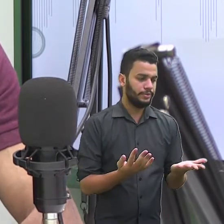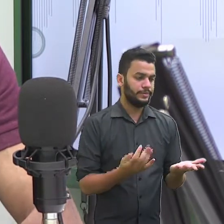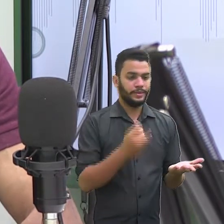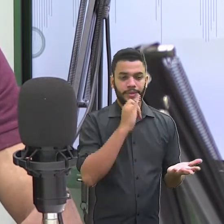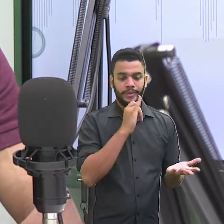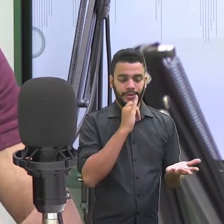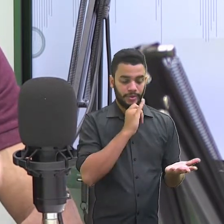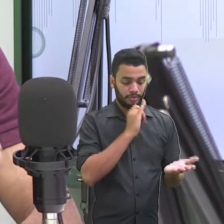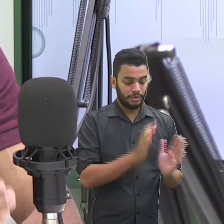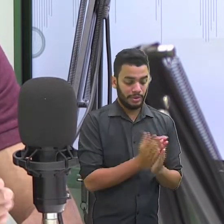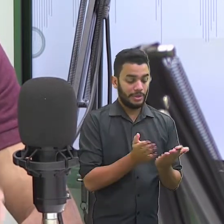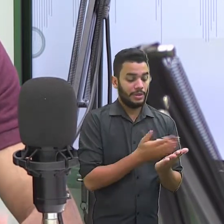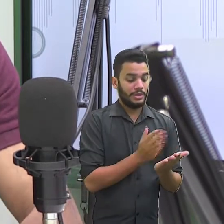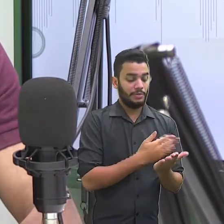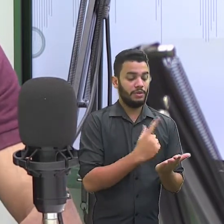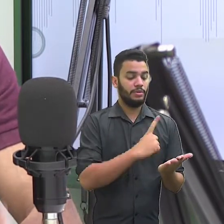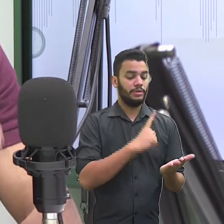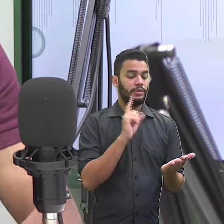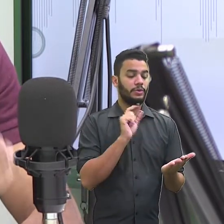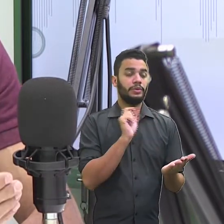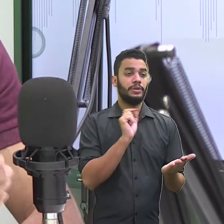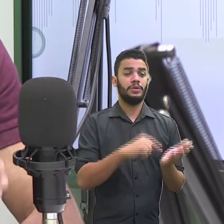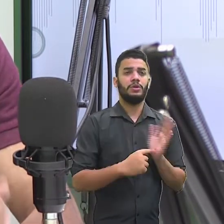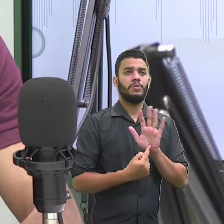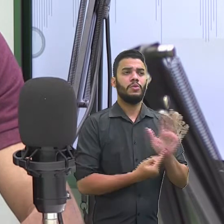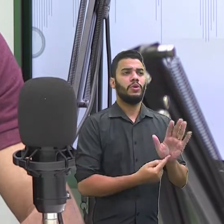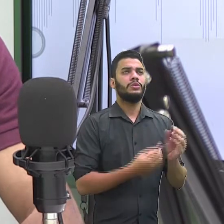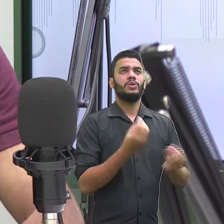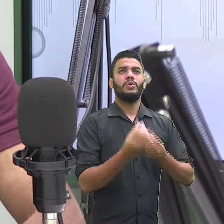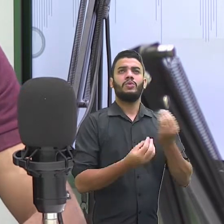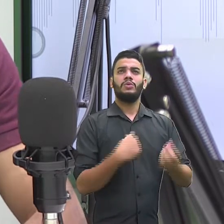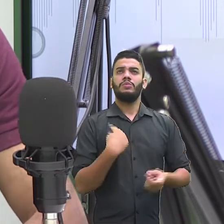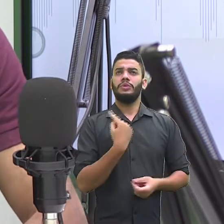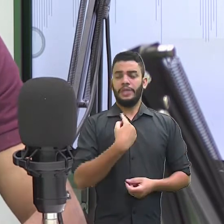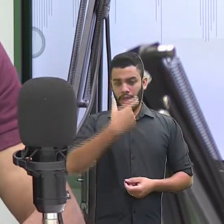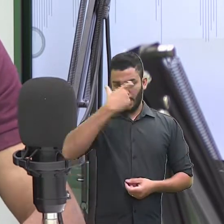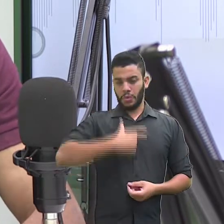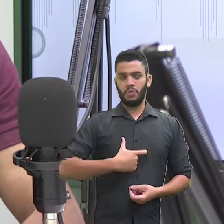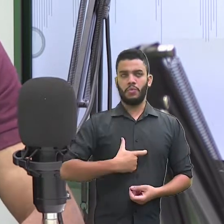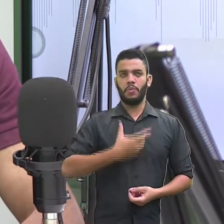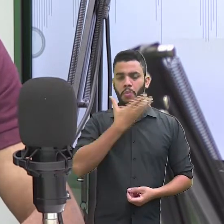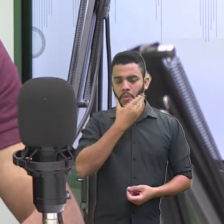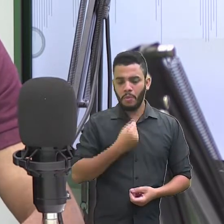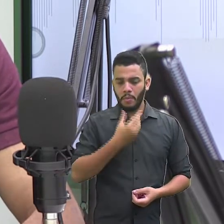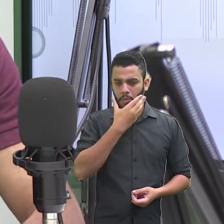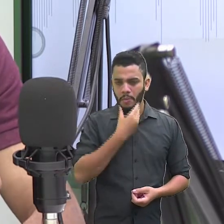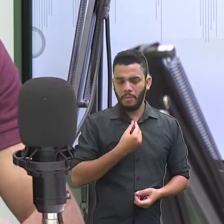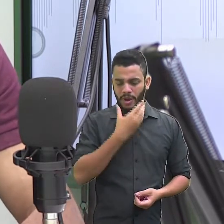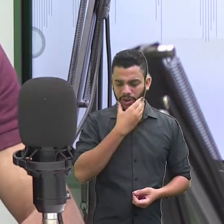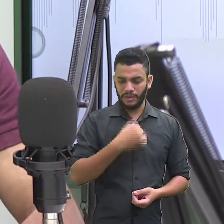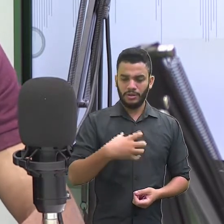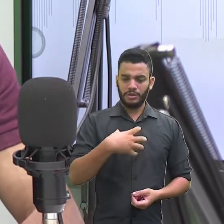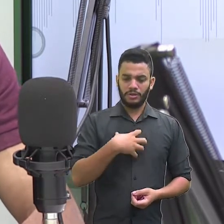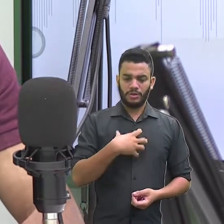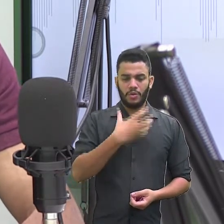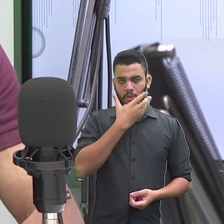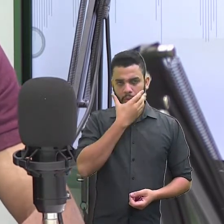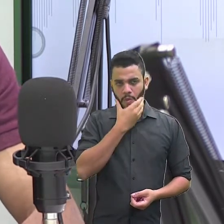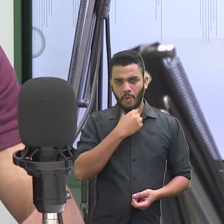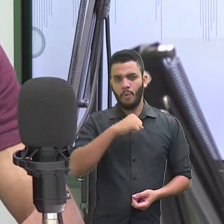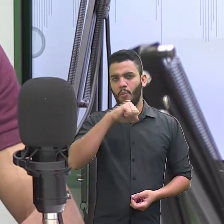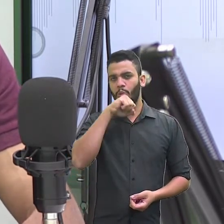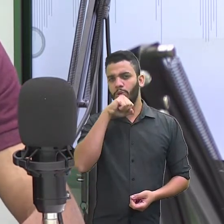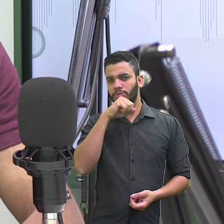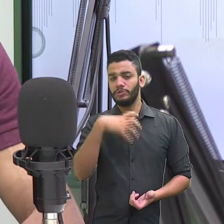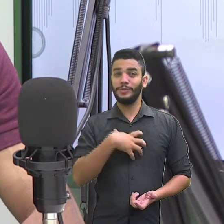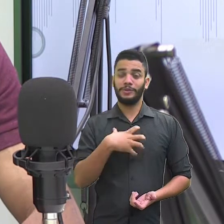podemos desenvolver uma paternidade saudável, uma maternidade saudável. E, portanto, se nós considerarmos o que na Bíblia